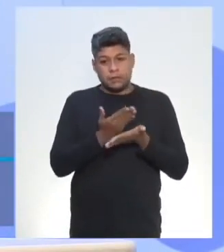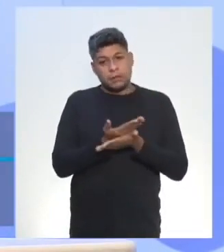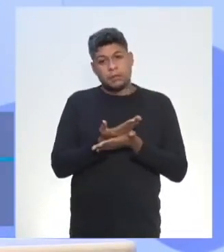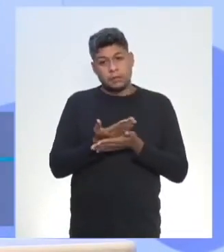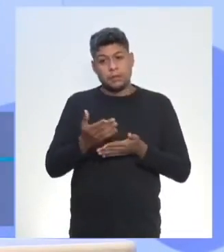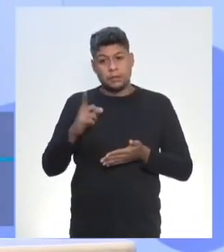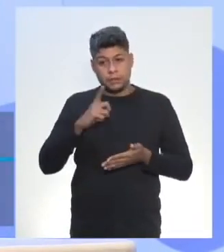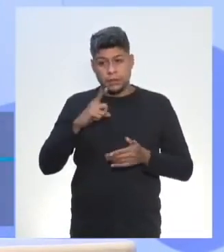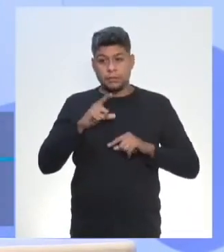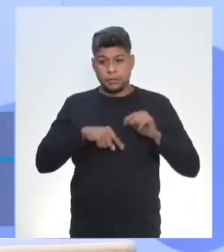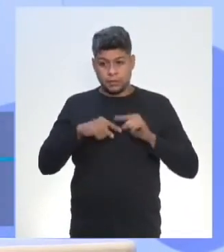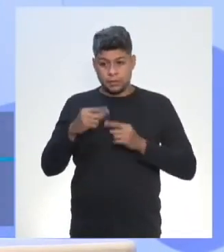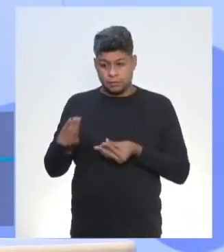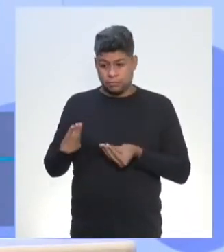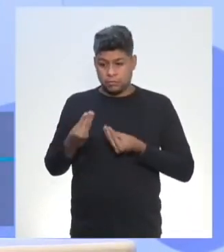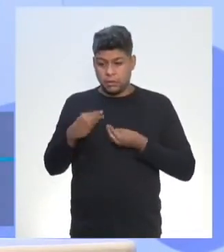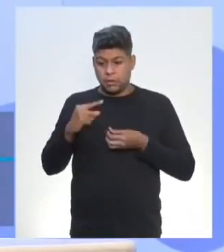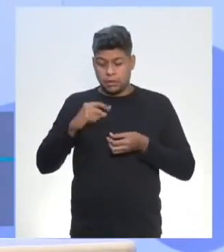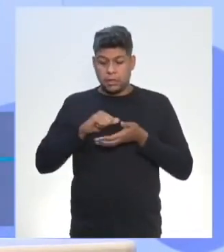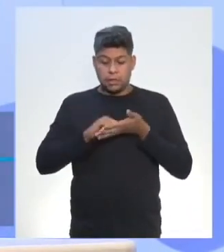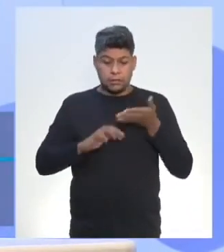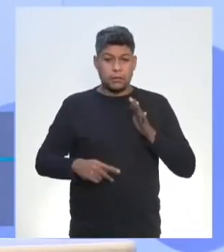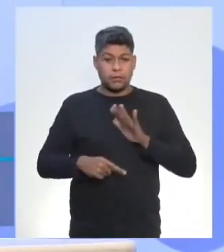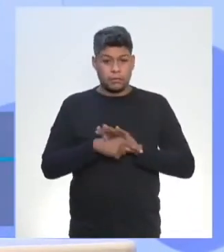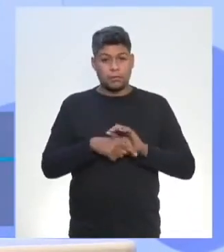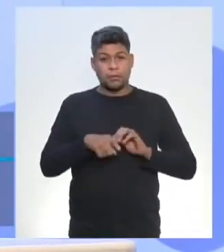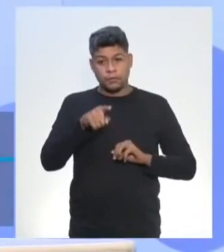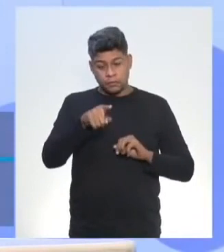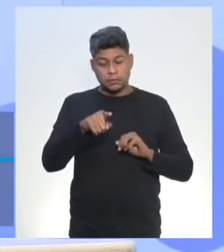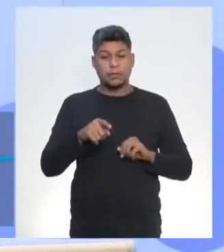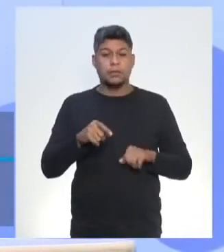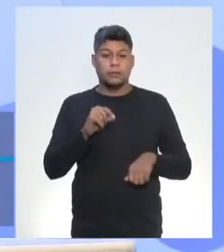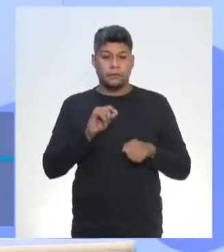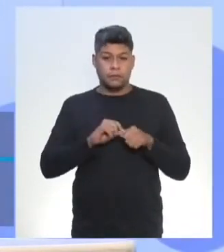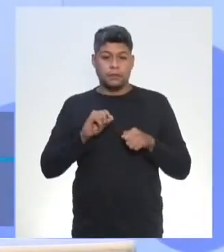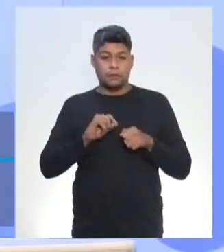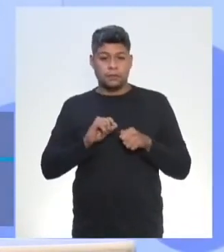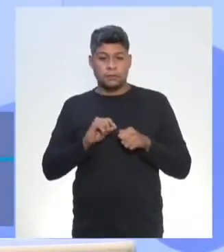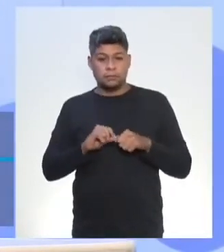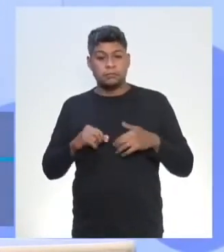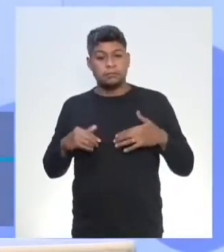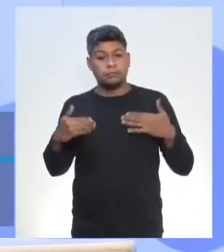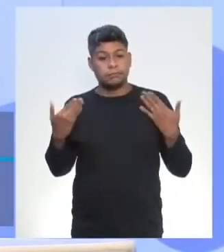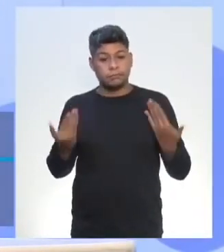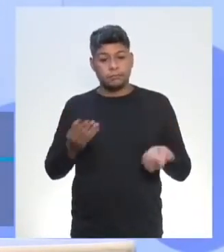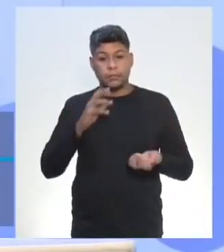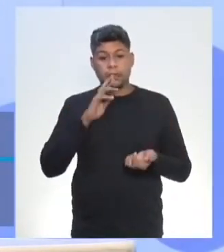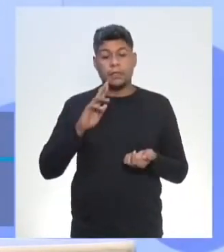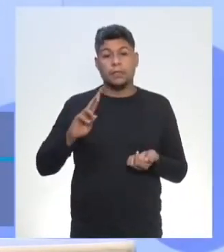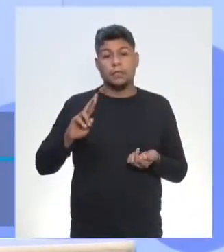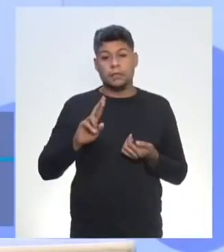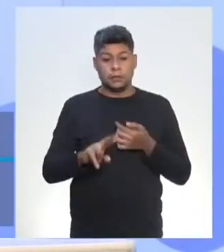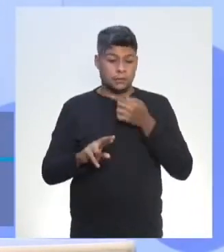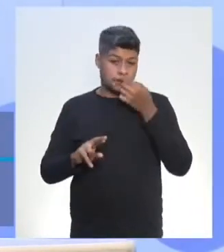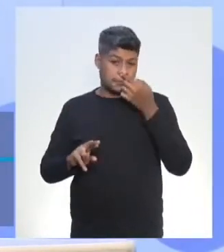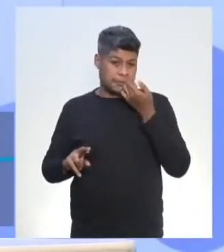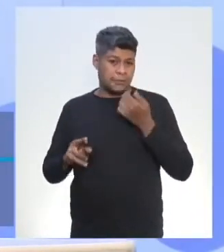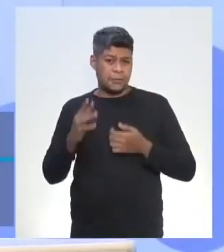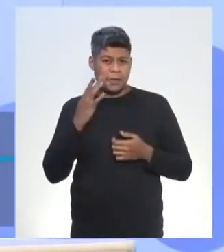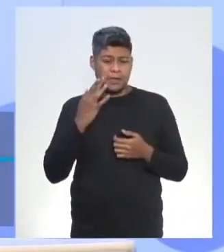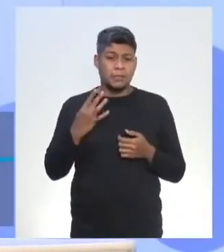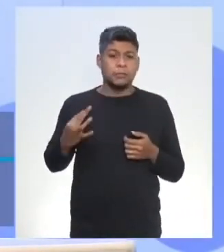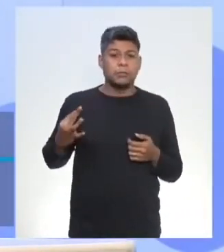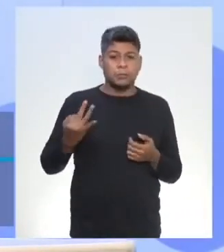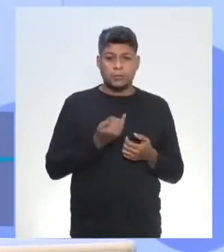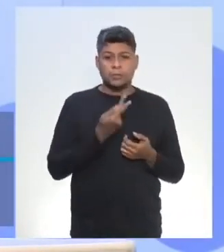você receber o material, vai ter lá as atividades para vocês executarem. E da resposta aqui, né, acho que